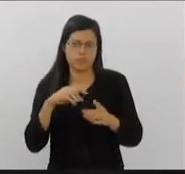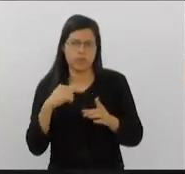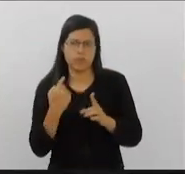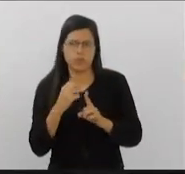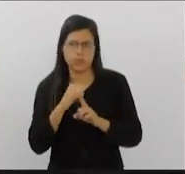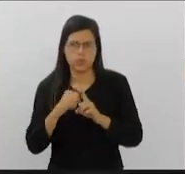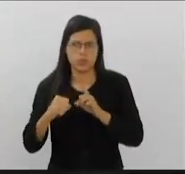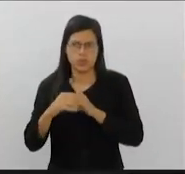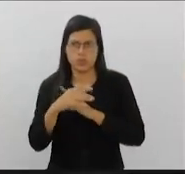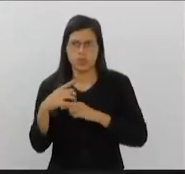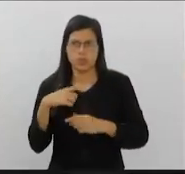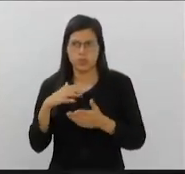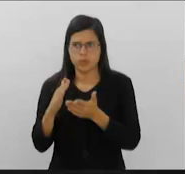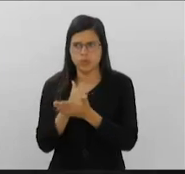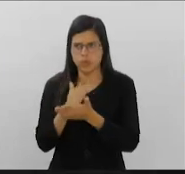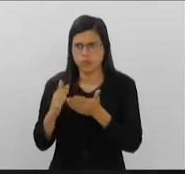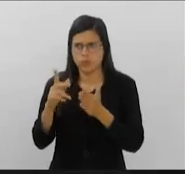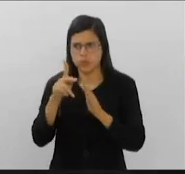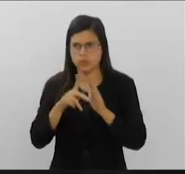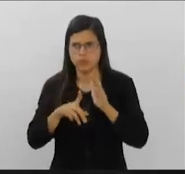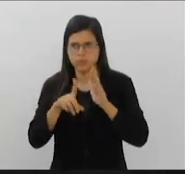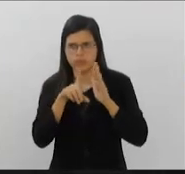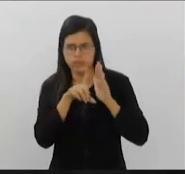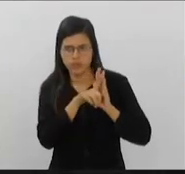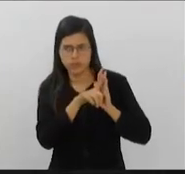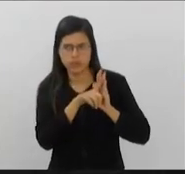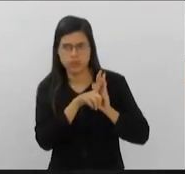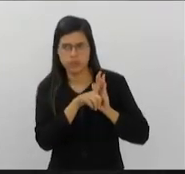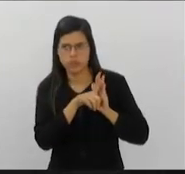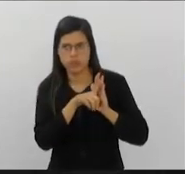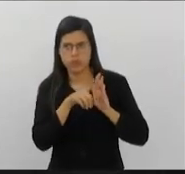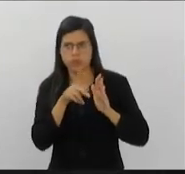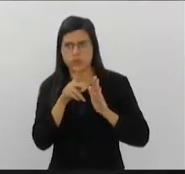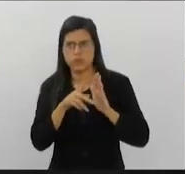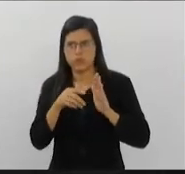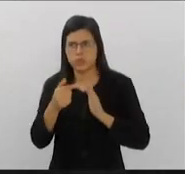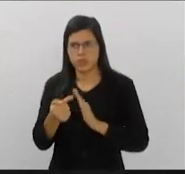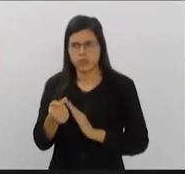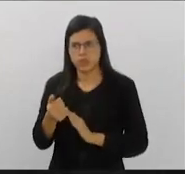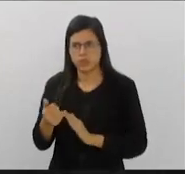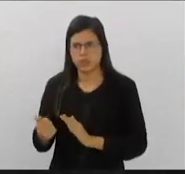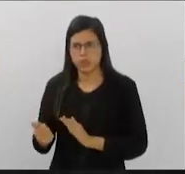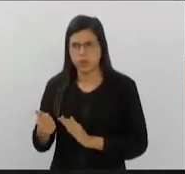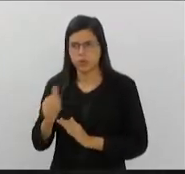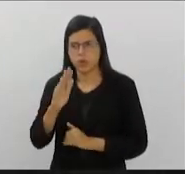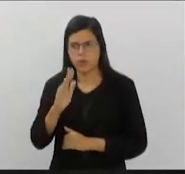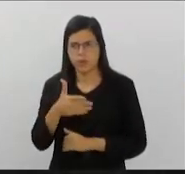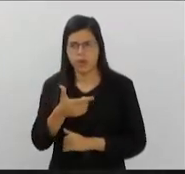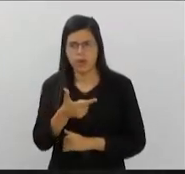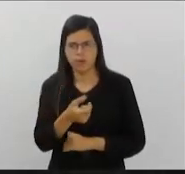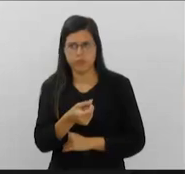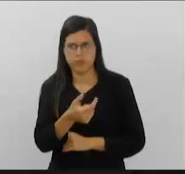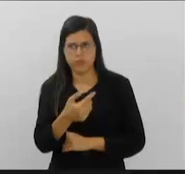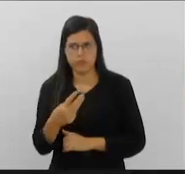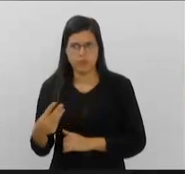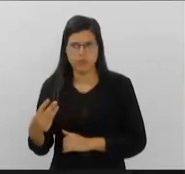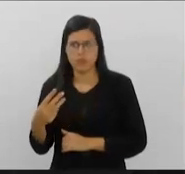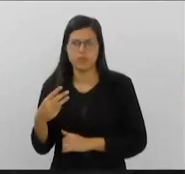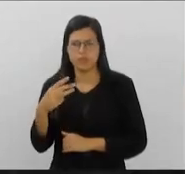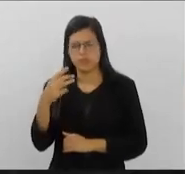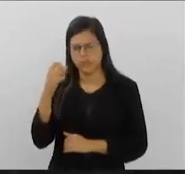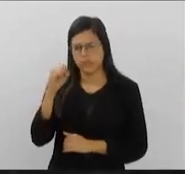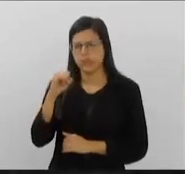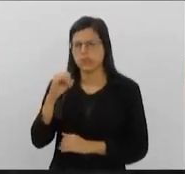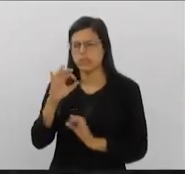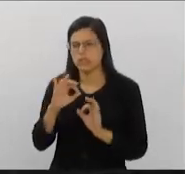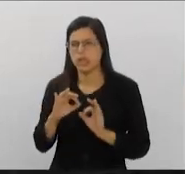temos alguns projetos de lei nesse sentido, né? O projeto 71 de 2023, se eu não me engano, são muitos projetos de lei, mas